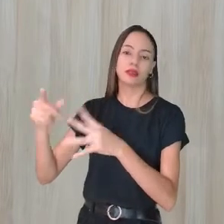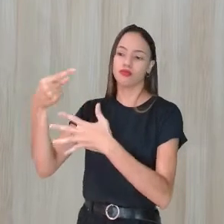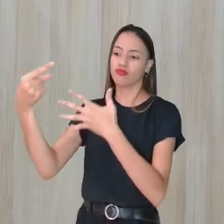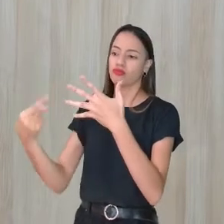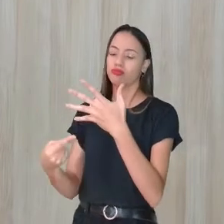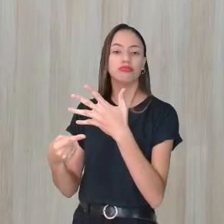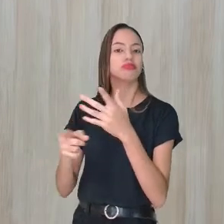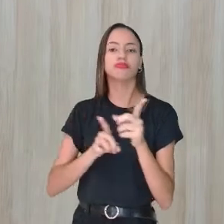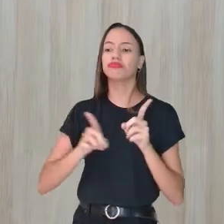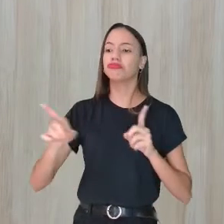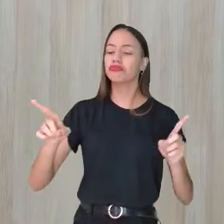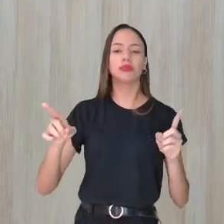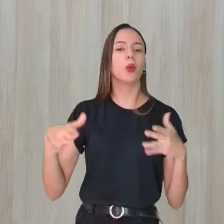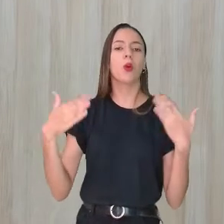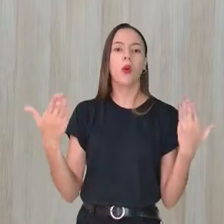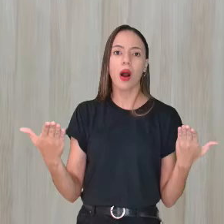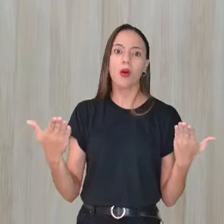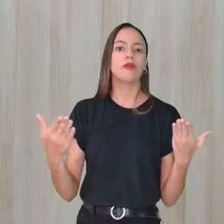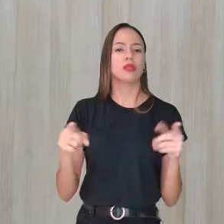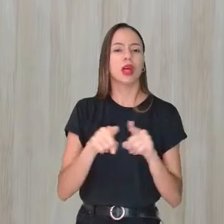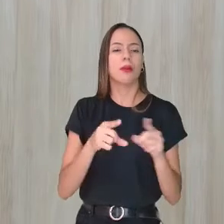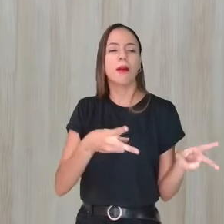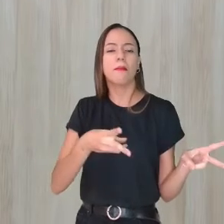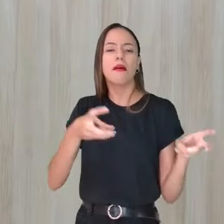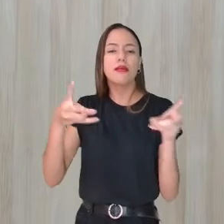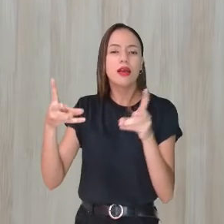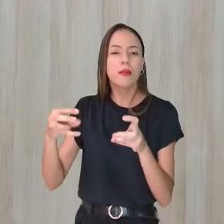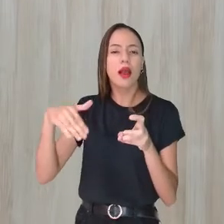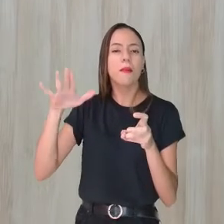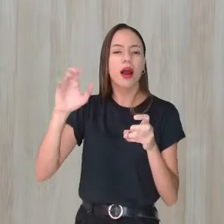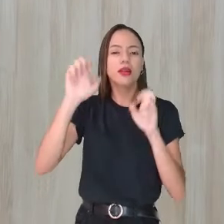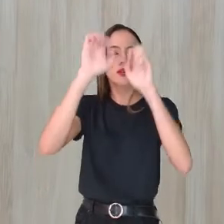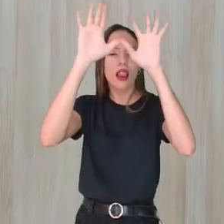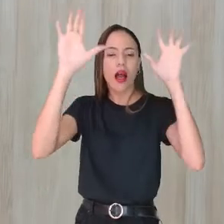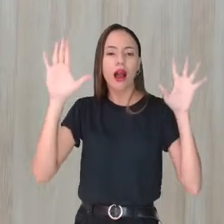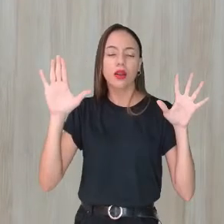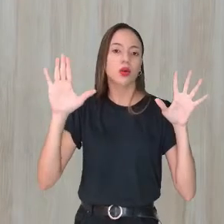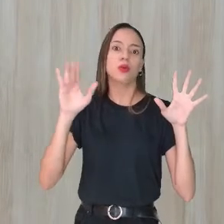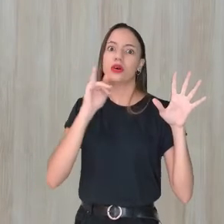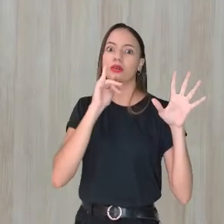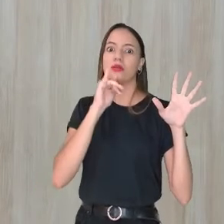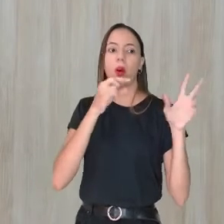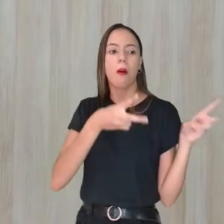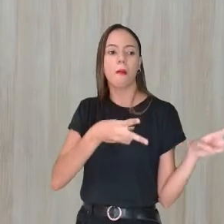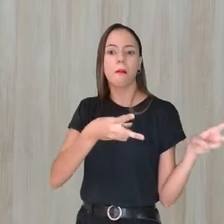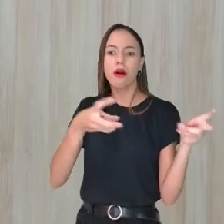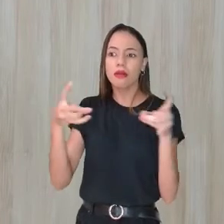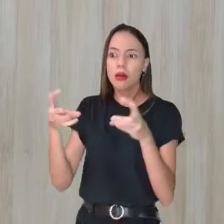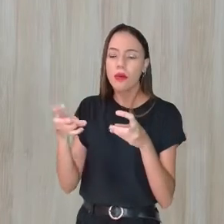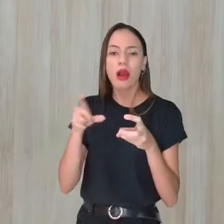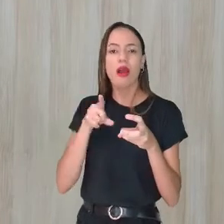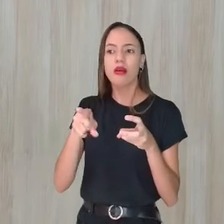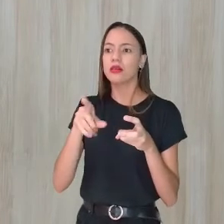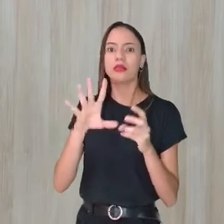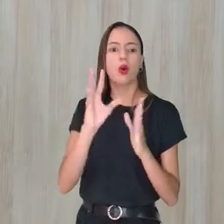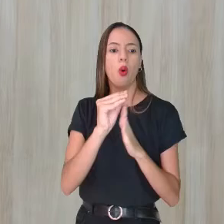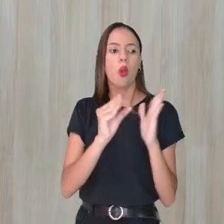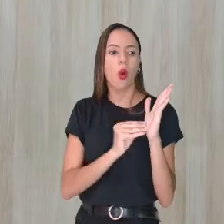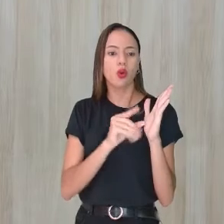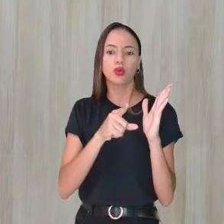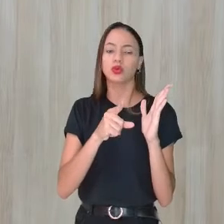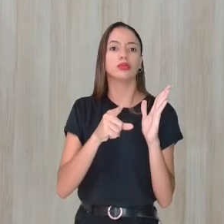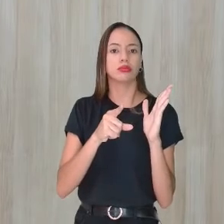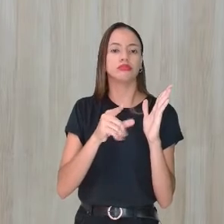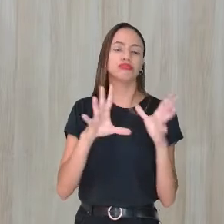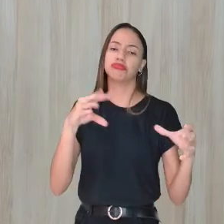poder identificar de forma, não é, mais clara quando estivermos diante deste conteúdo em nossa sala